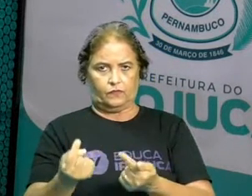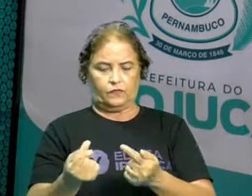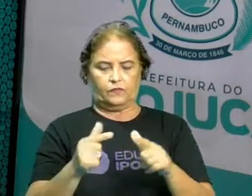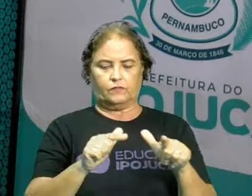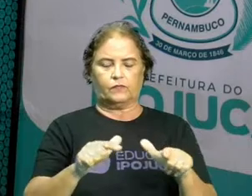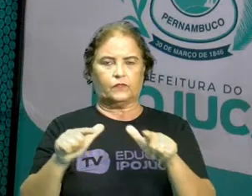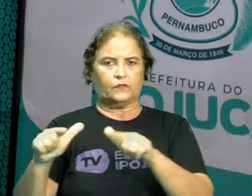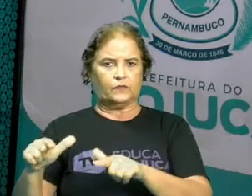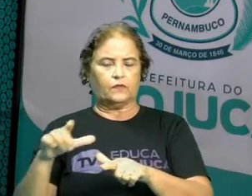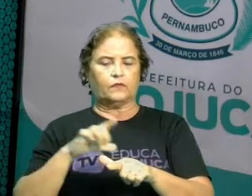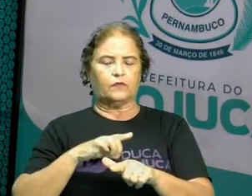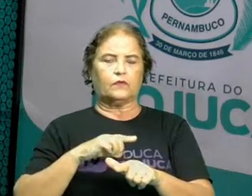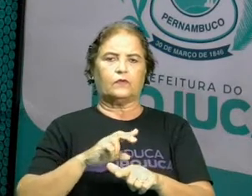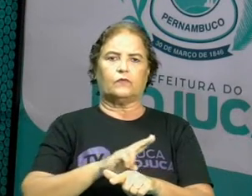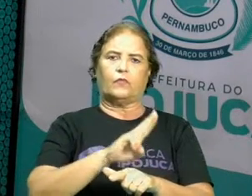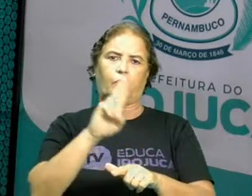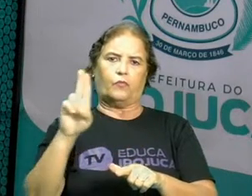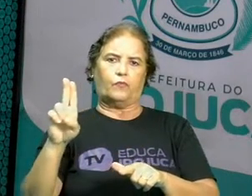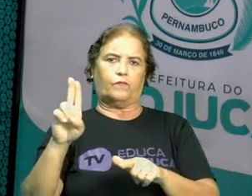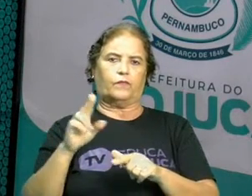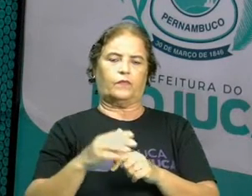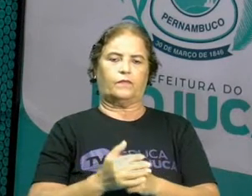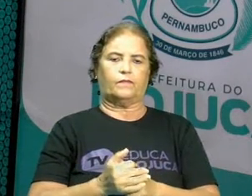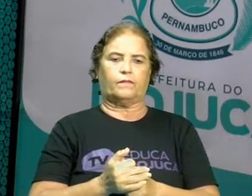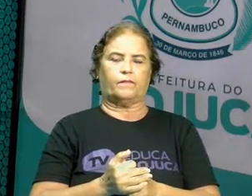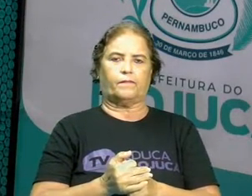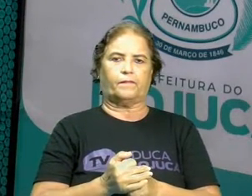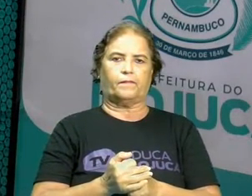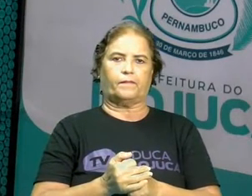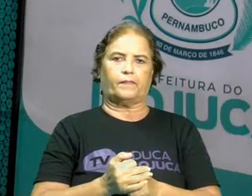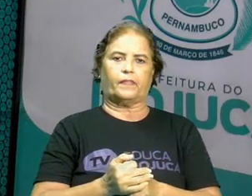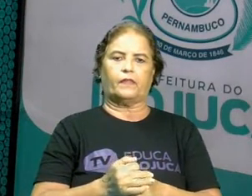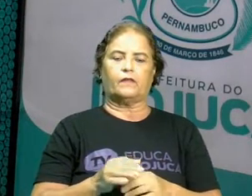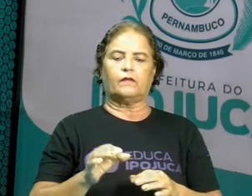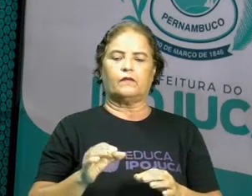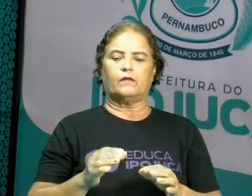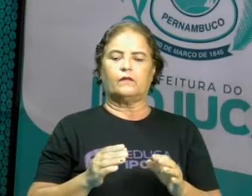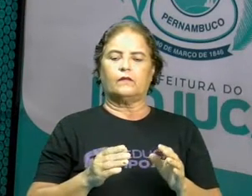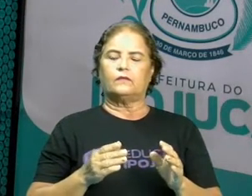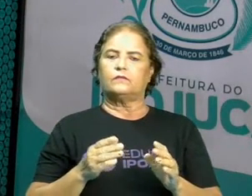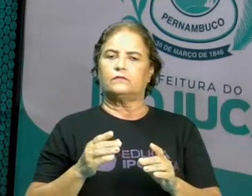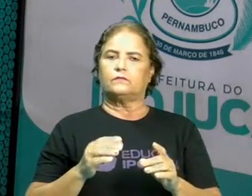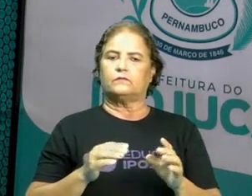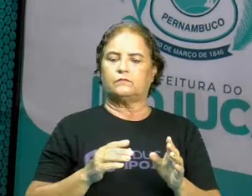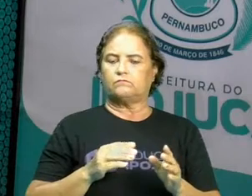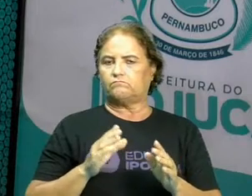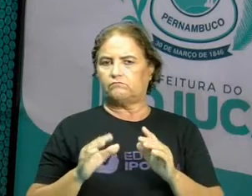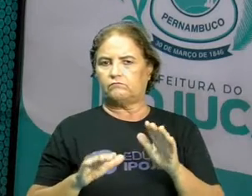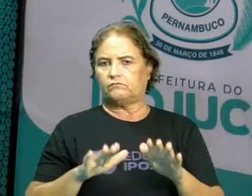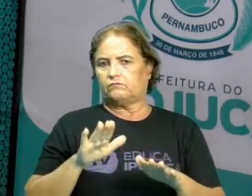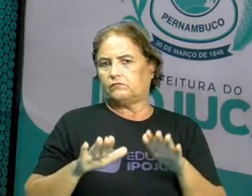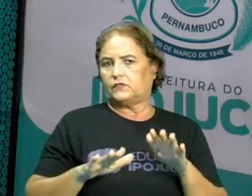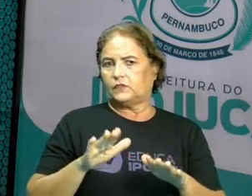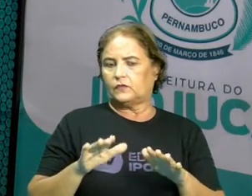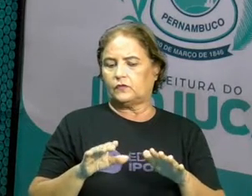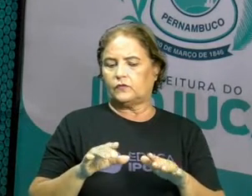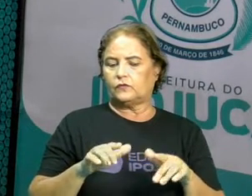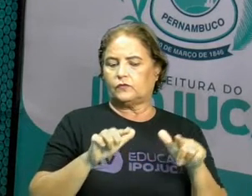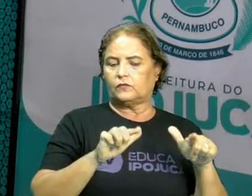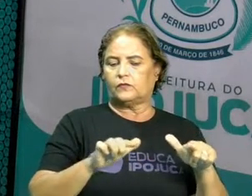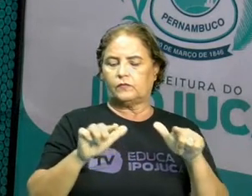ele leva um nome, né? Pois é. De acordo com a posição, nós podemos